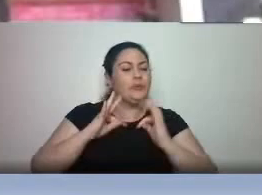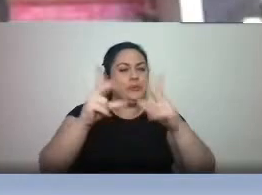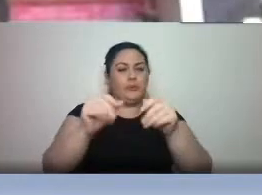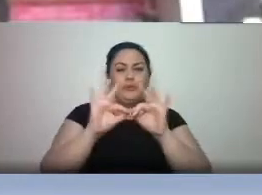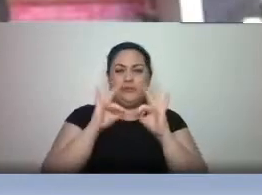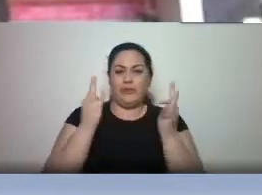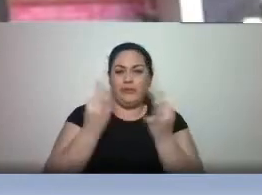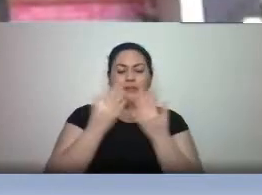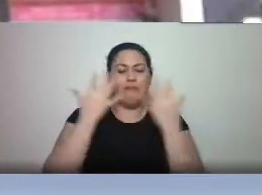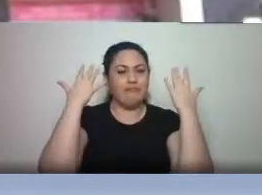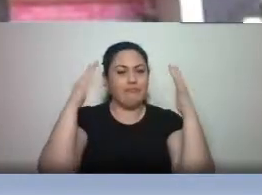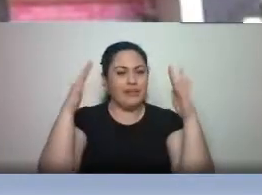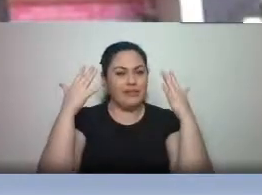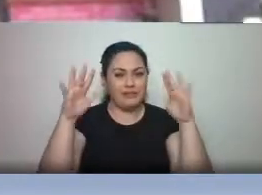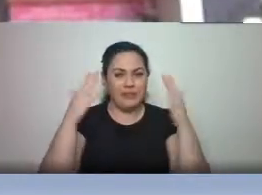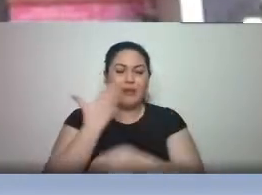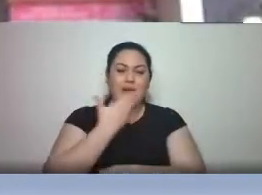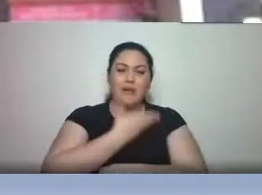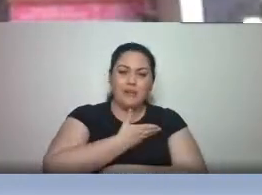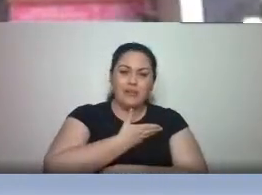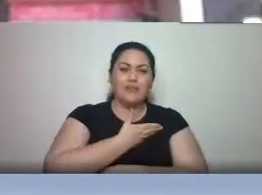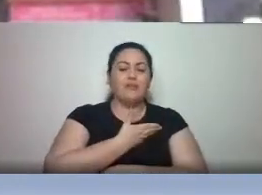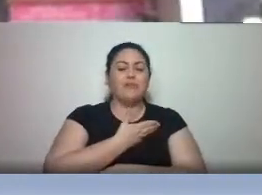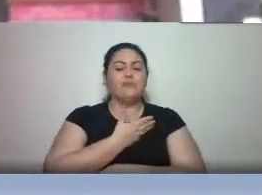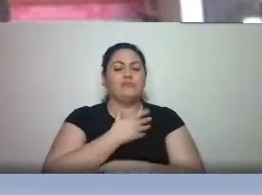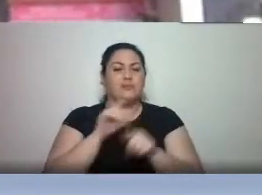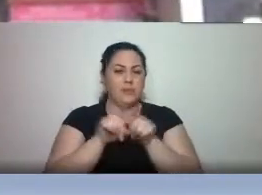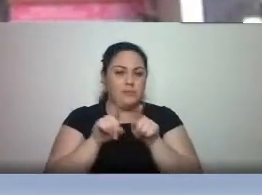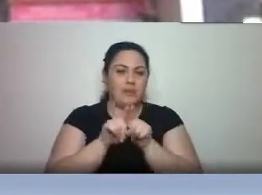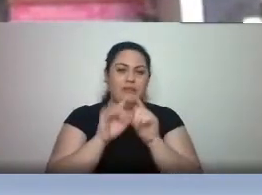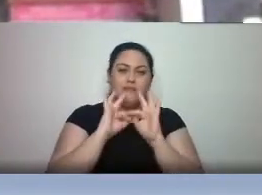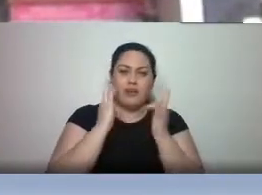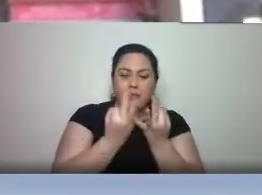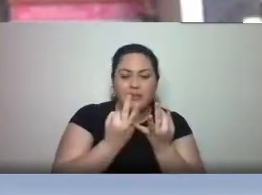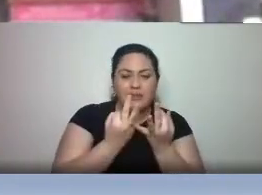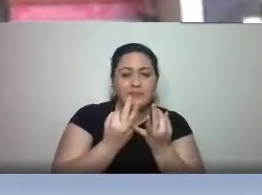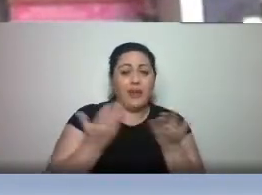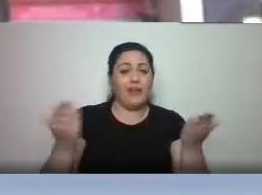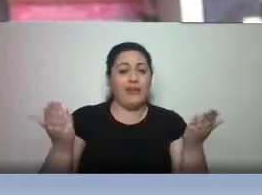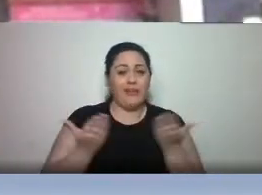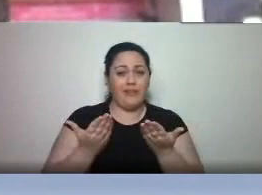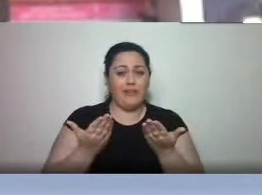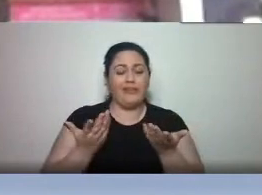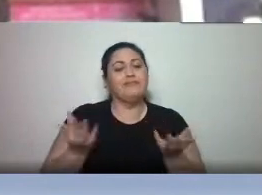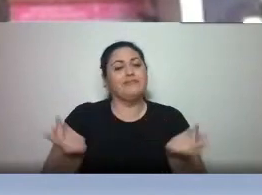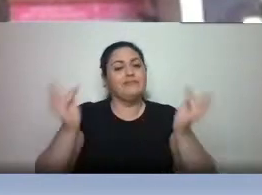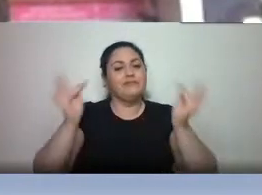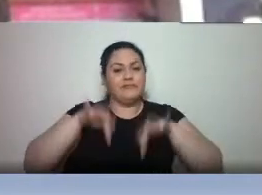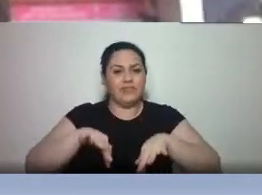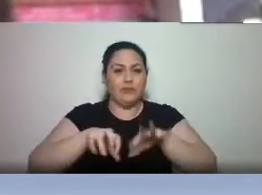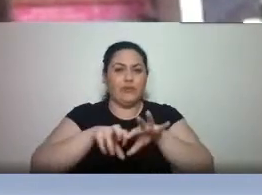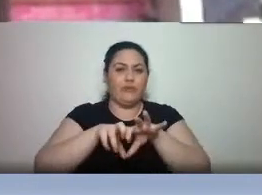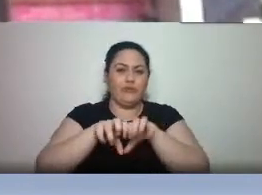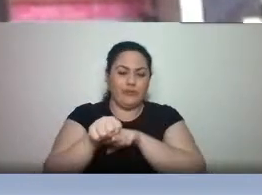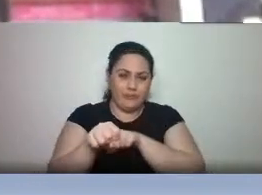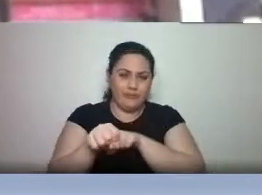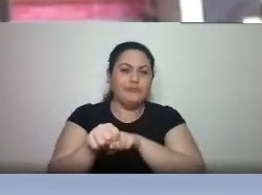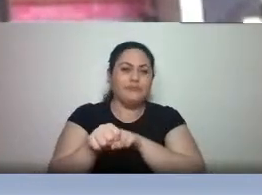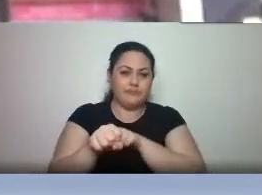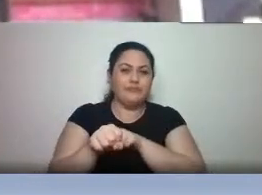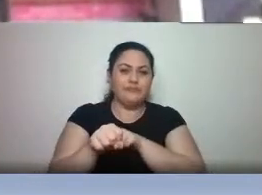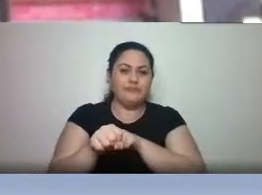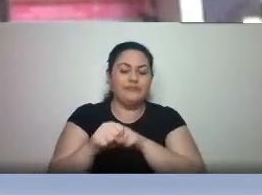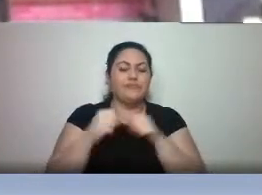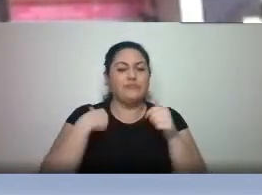parabéns, se cuidem, amigos, amigas. E, então, com essas palavras, eu declaro encerrada a sessão e dou